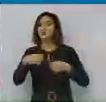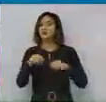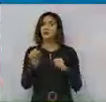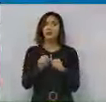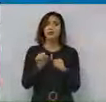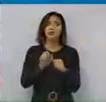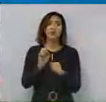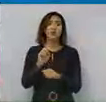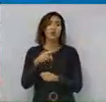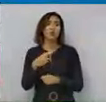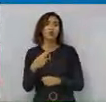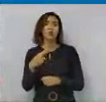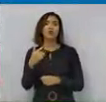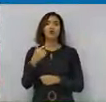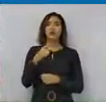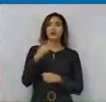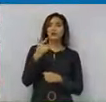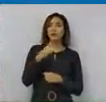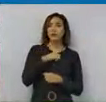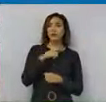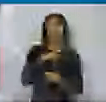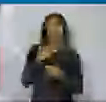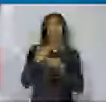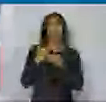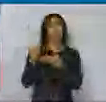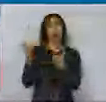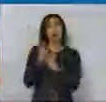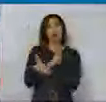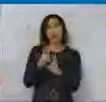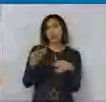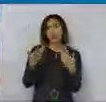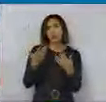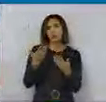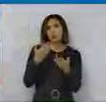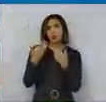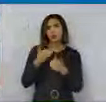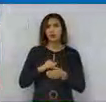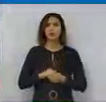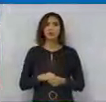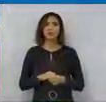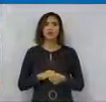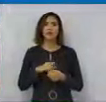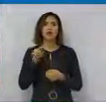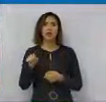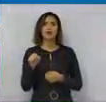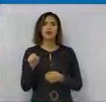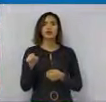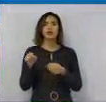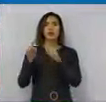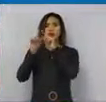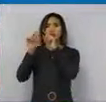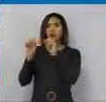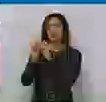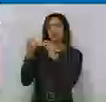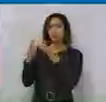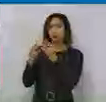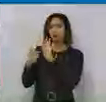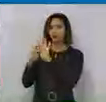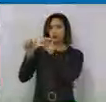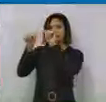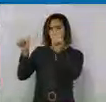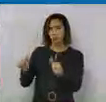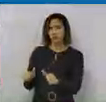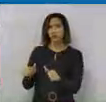se haverá alguma alteração. Os pontos mais relevantes estão destacados nesse slide. No caso, essa